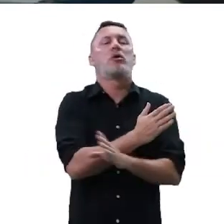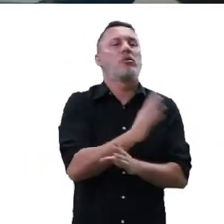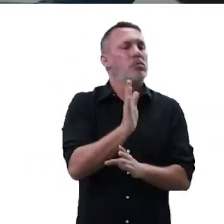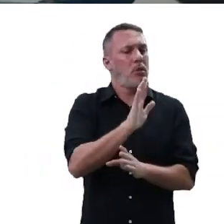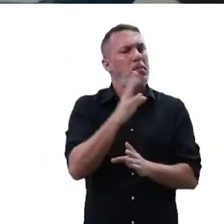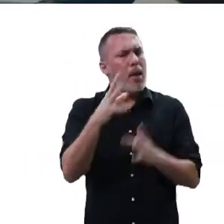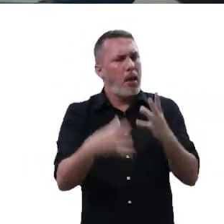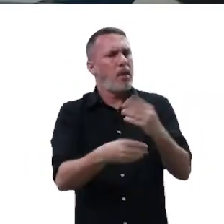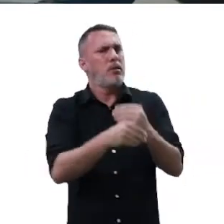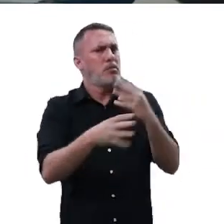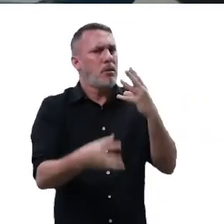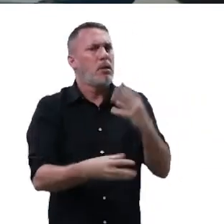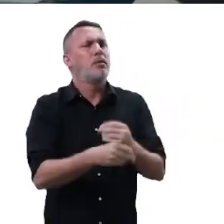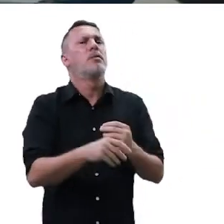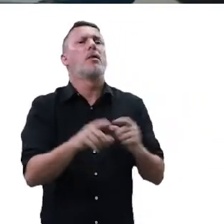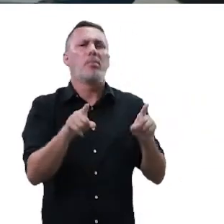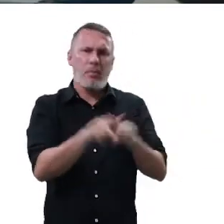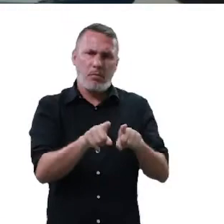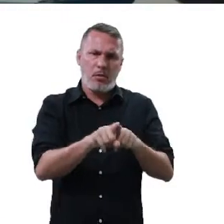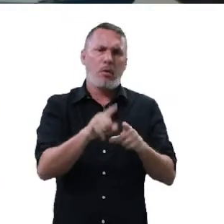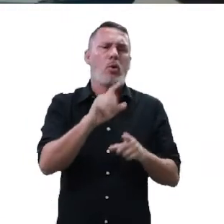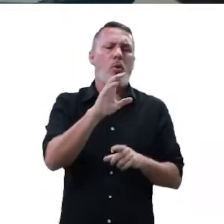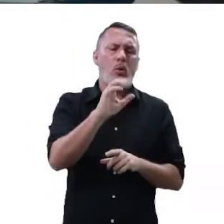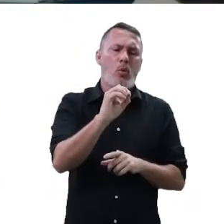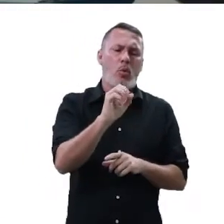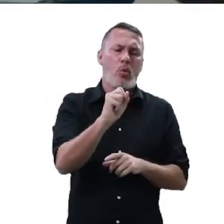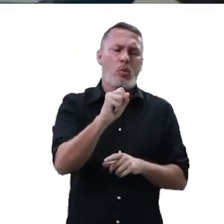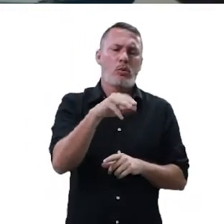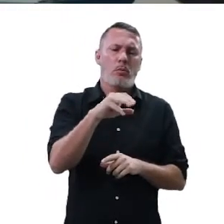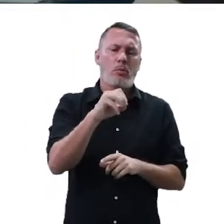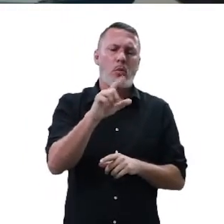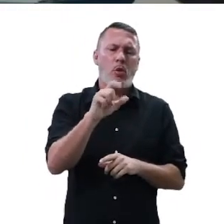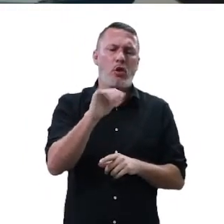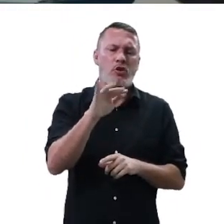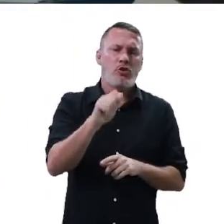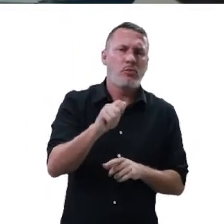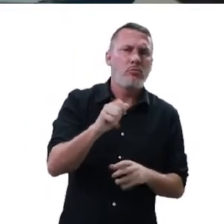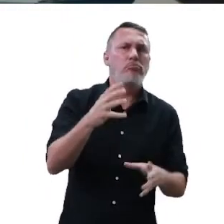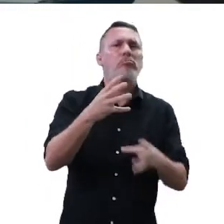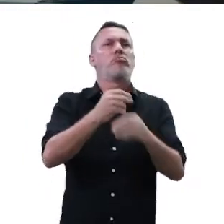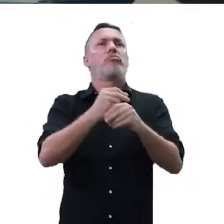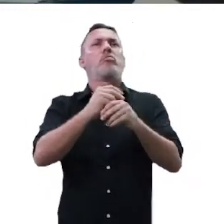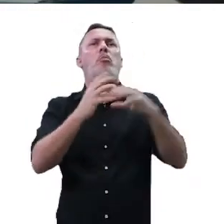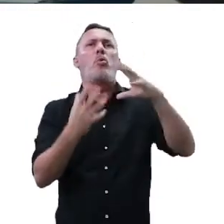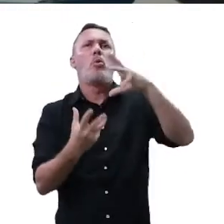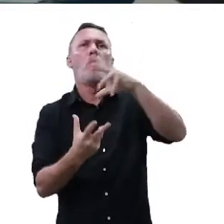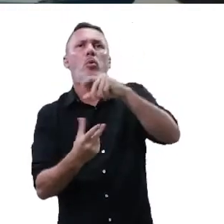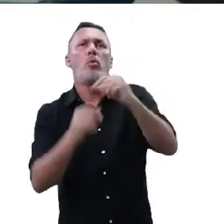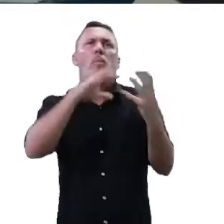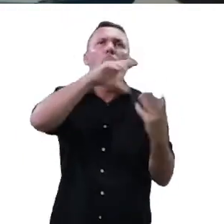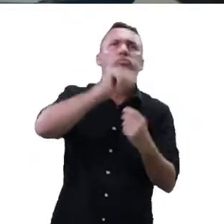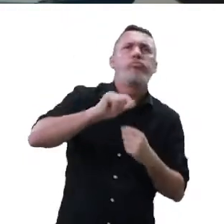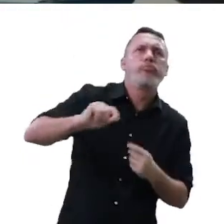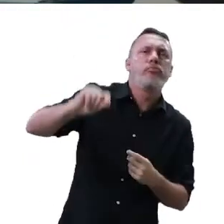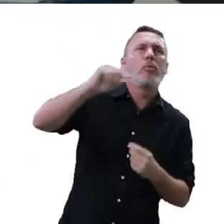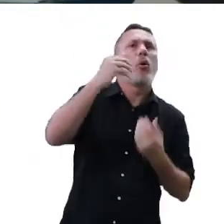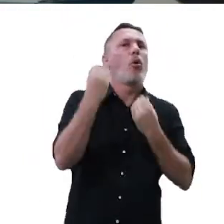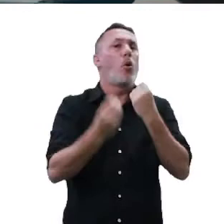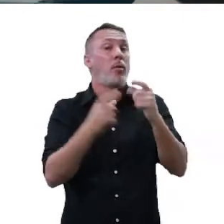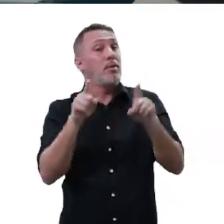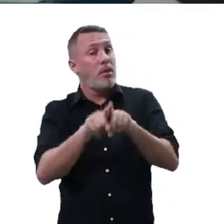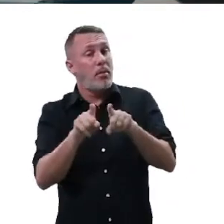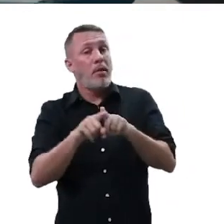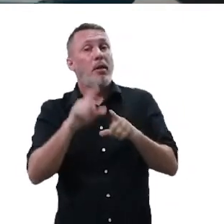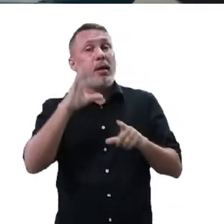essas discussões que dizem respeito à cosmologia, que dizem respeito à origem do universo, mas que